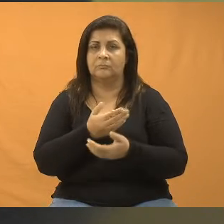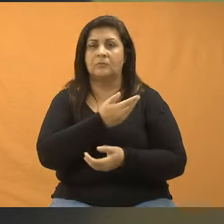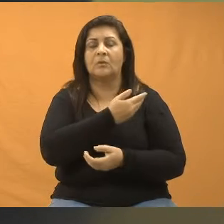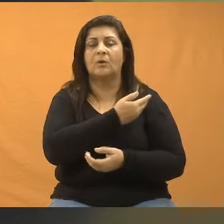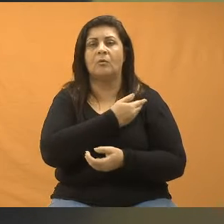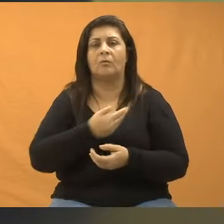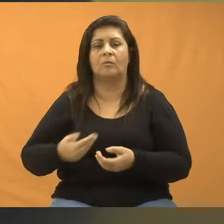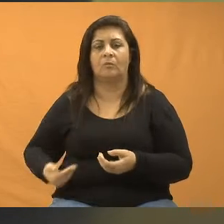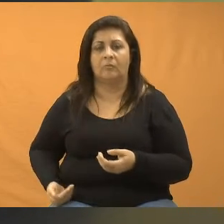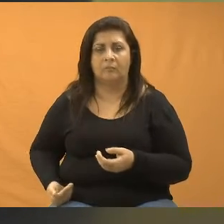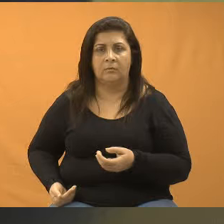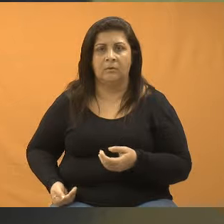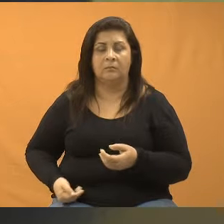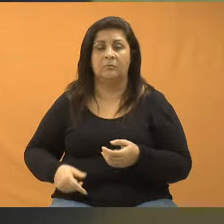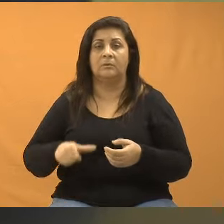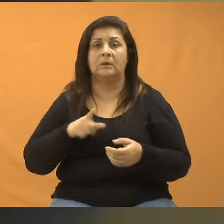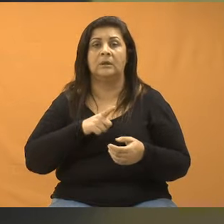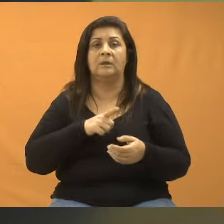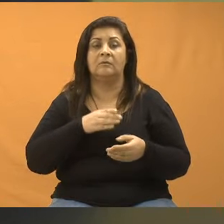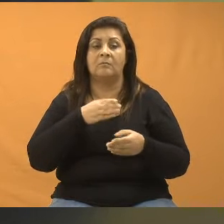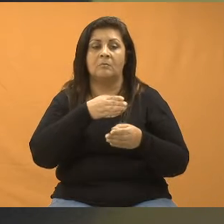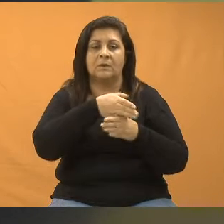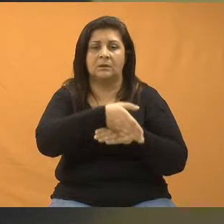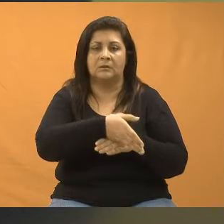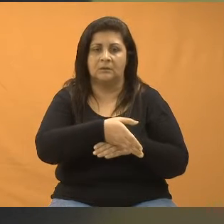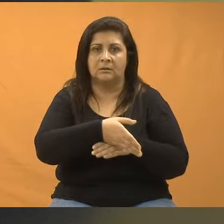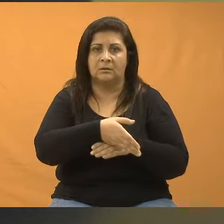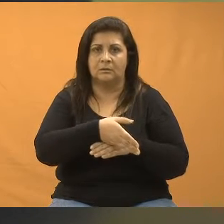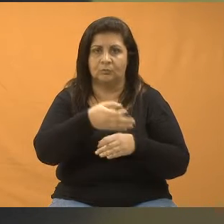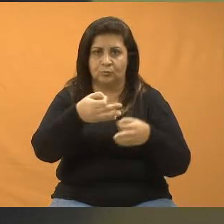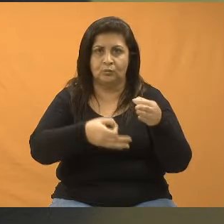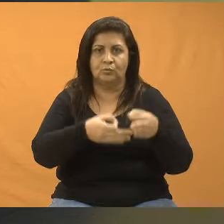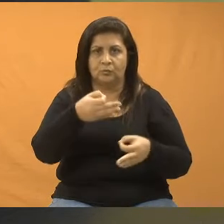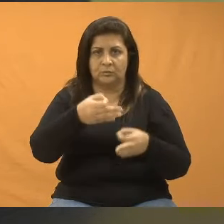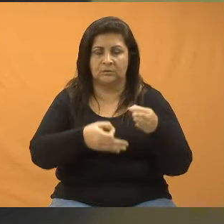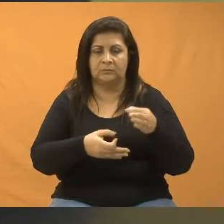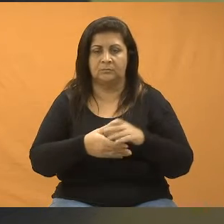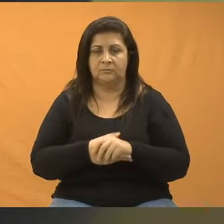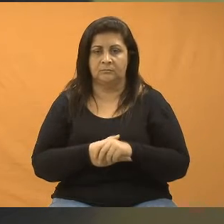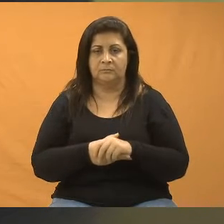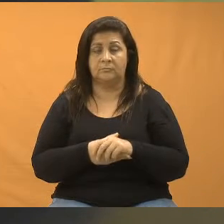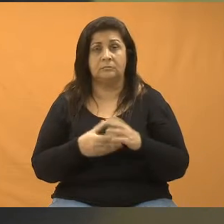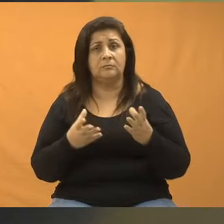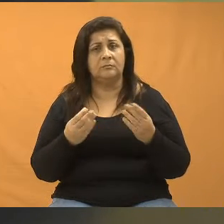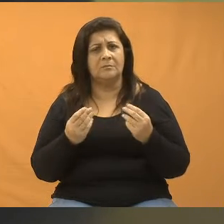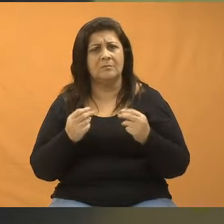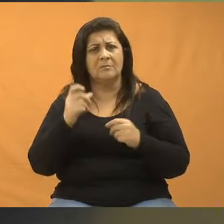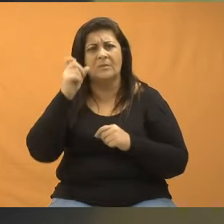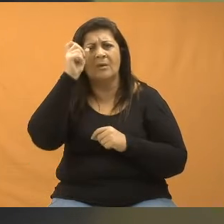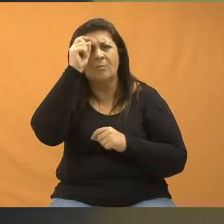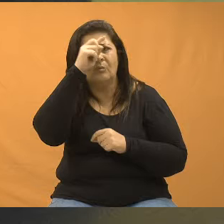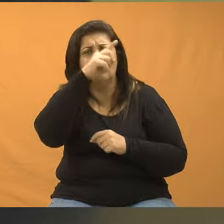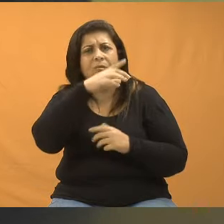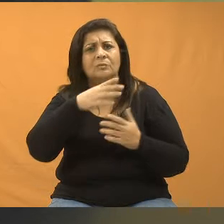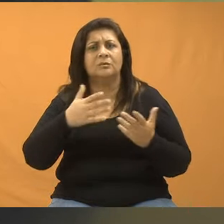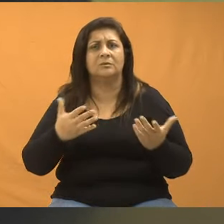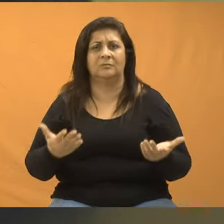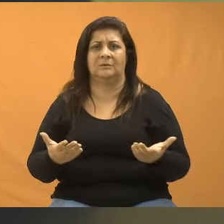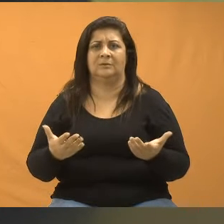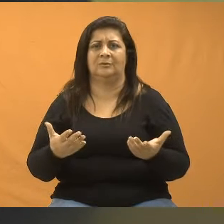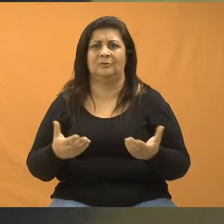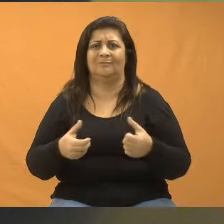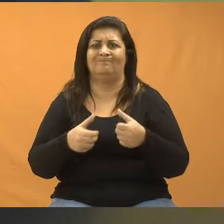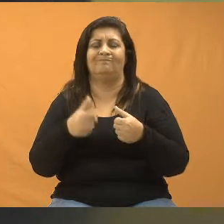intervenção jurídica na Santa Casa. Ou seja, é algo que é muito difícil juridicamente de se parar em